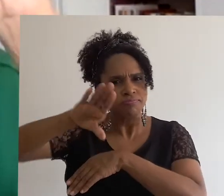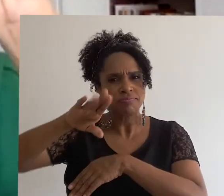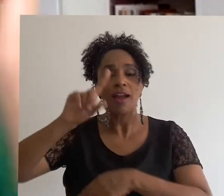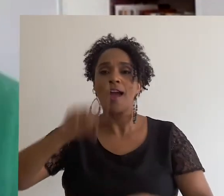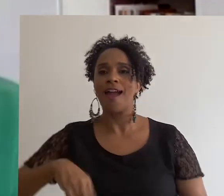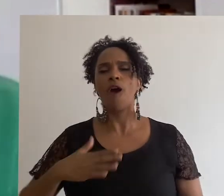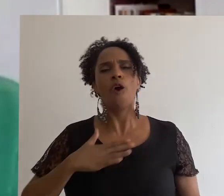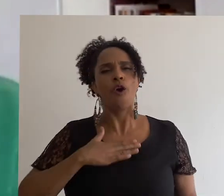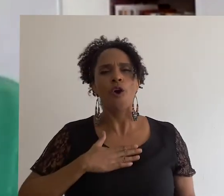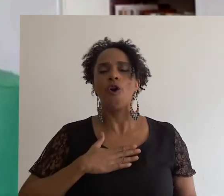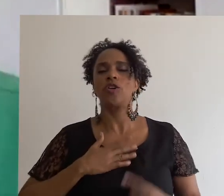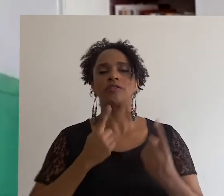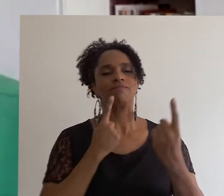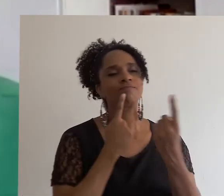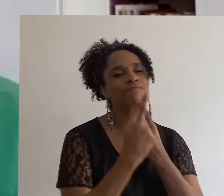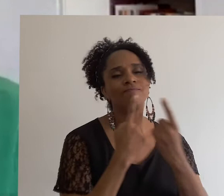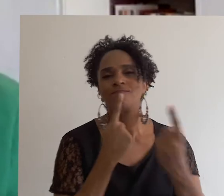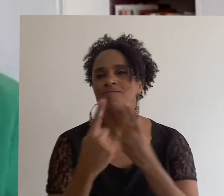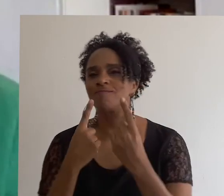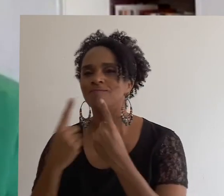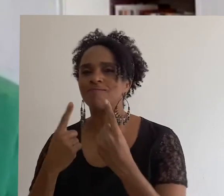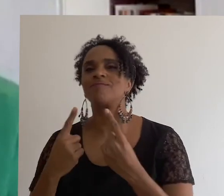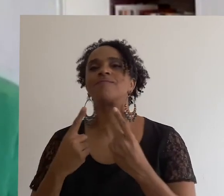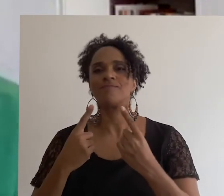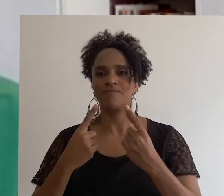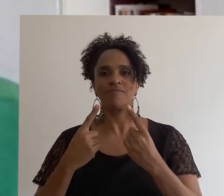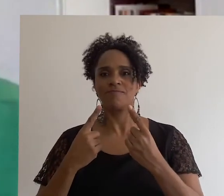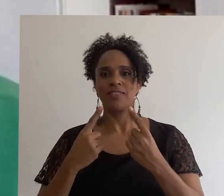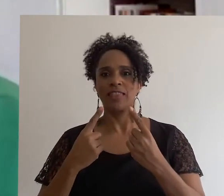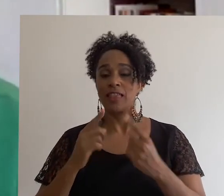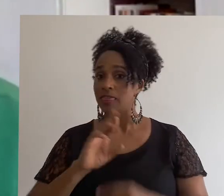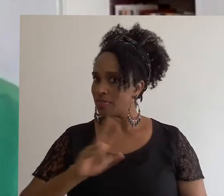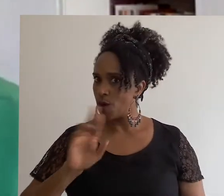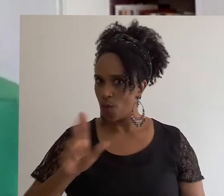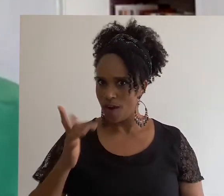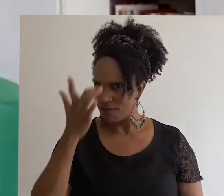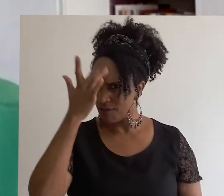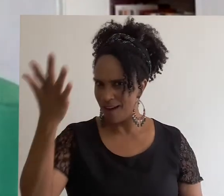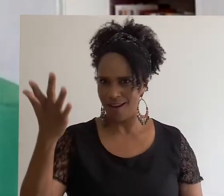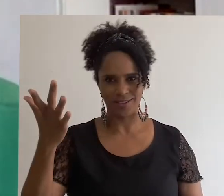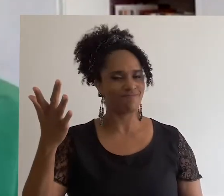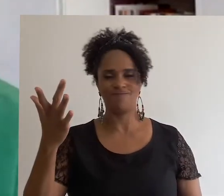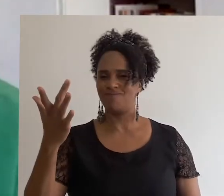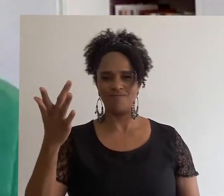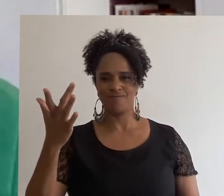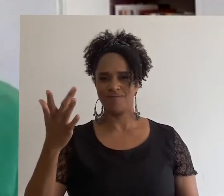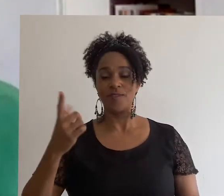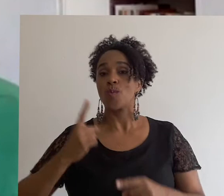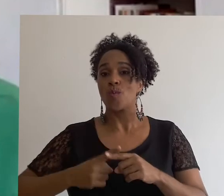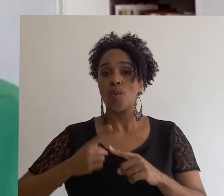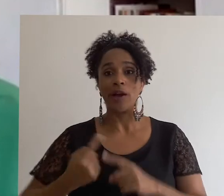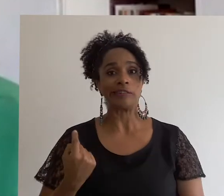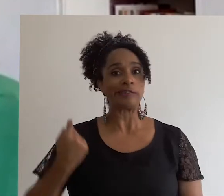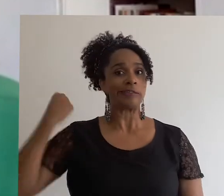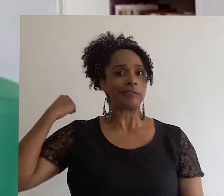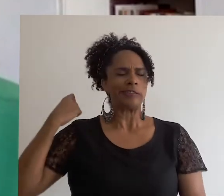a escuta que nós estamos constituindo, que não é um processo fácil, né, para uma instituição